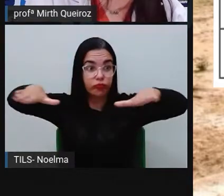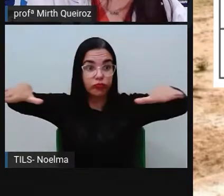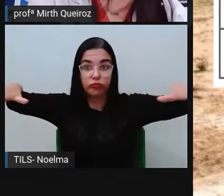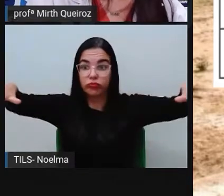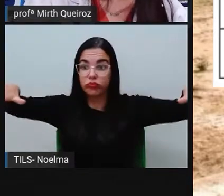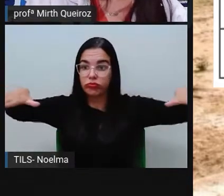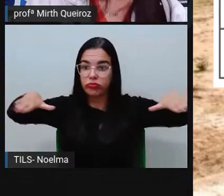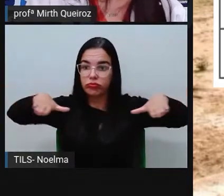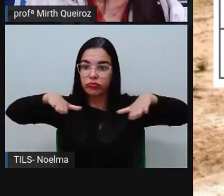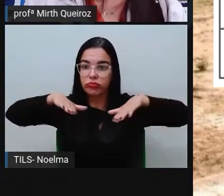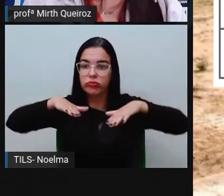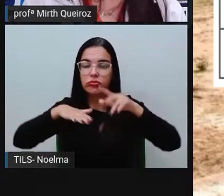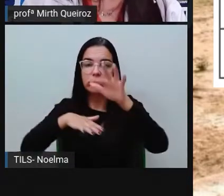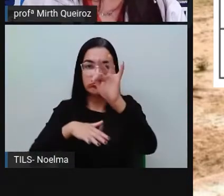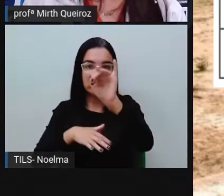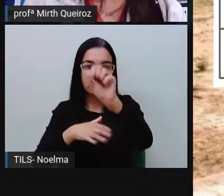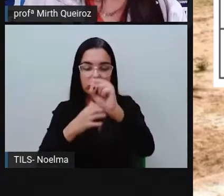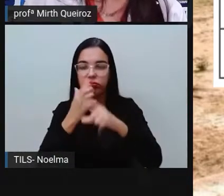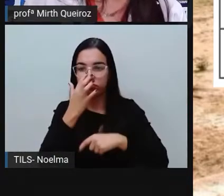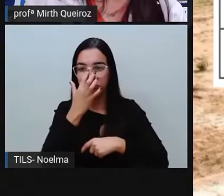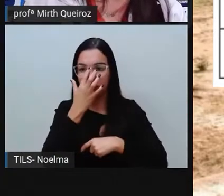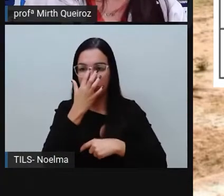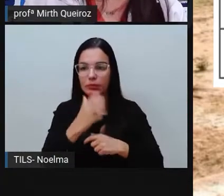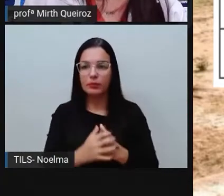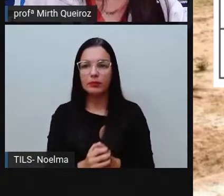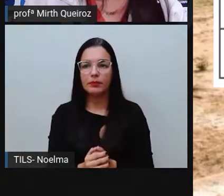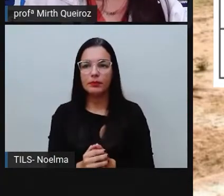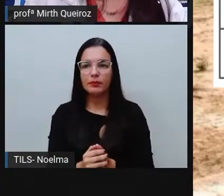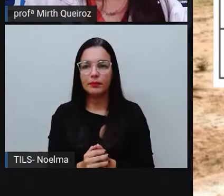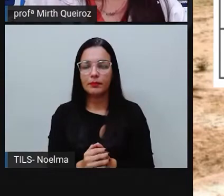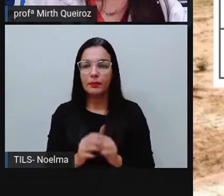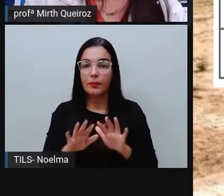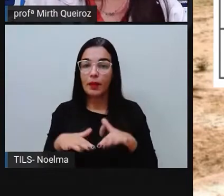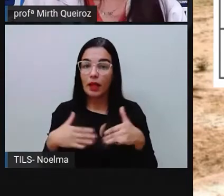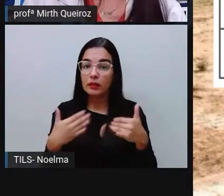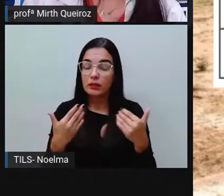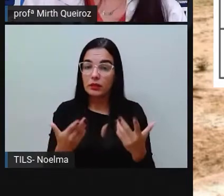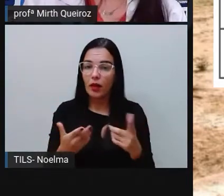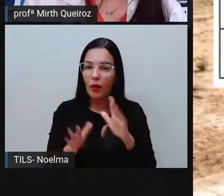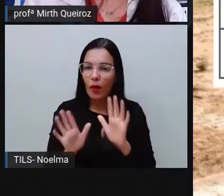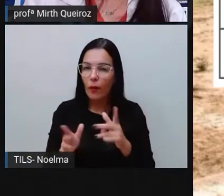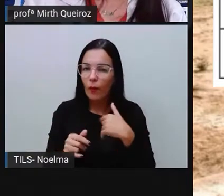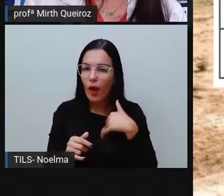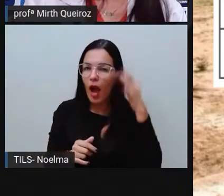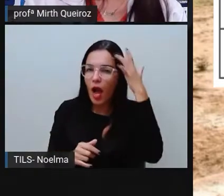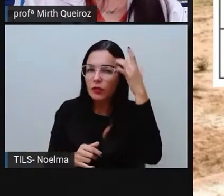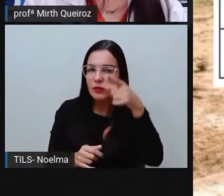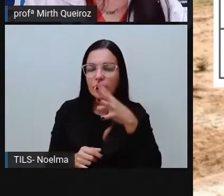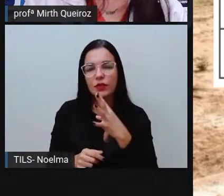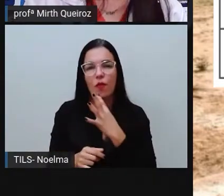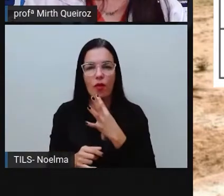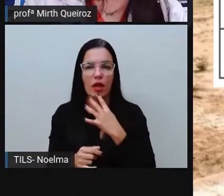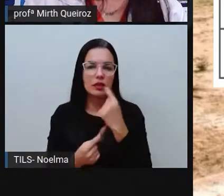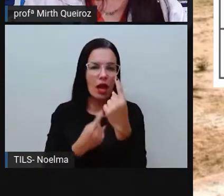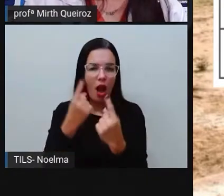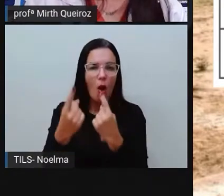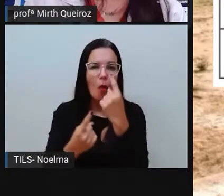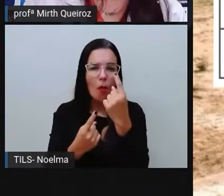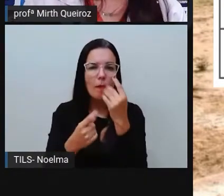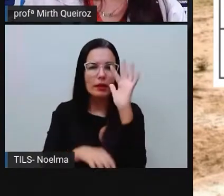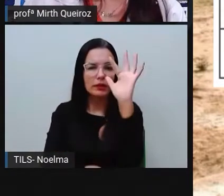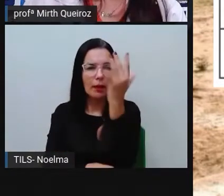abrange a maior parte aí do nosso município, né? Então, provavelmente, vocês devem conhecer algumas